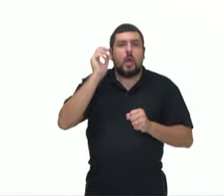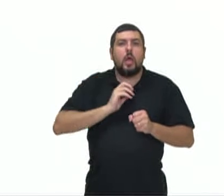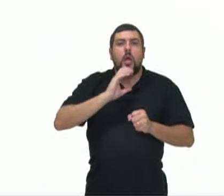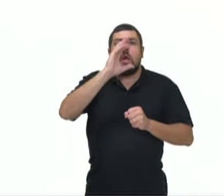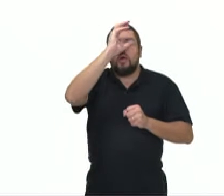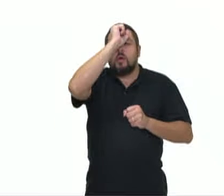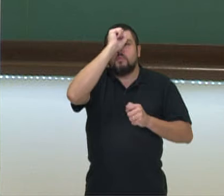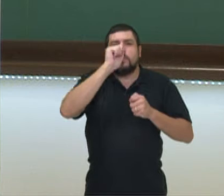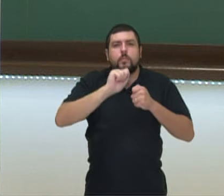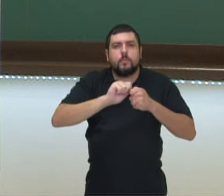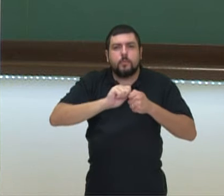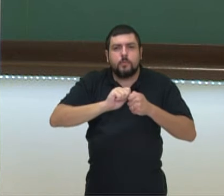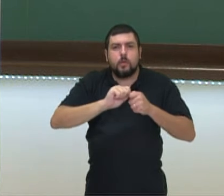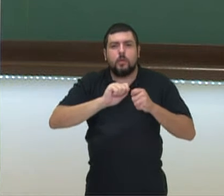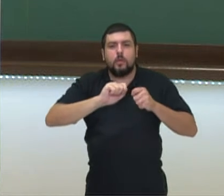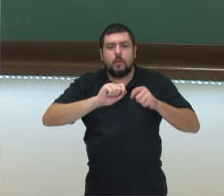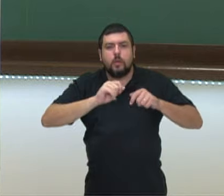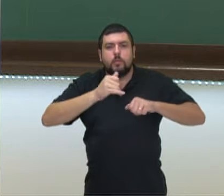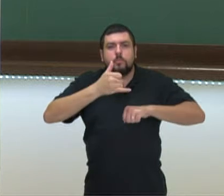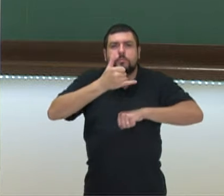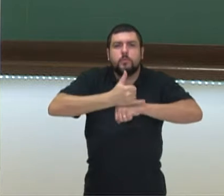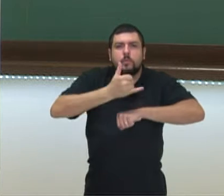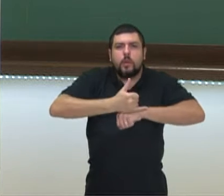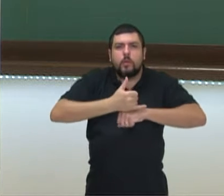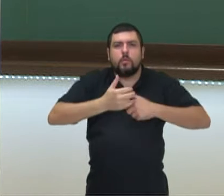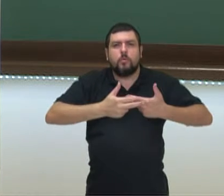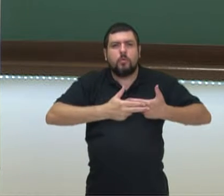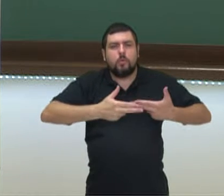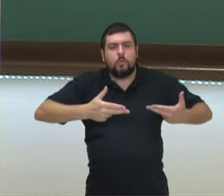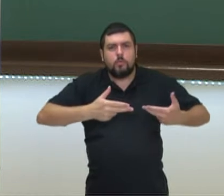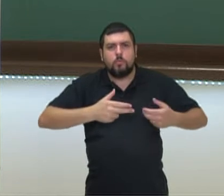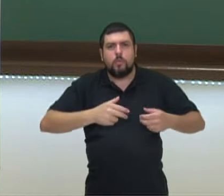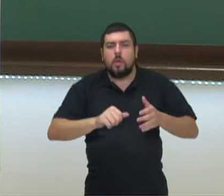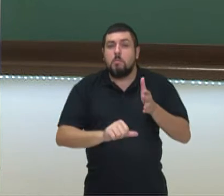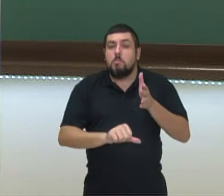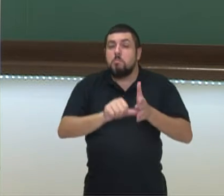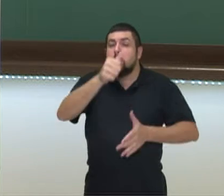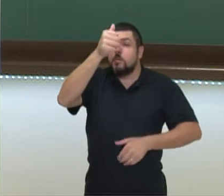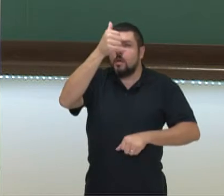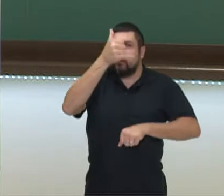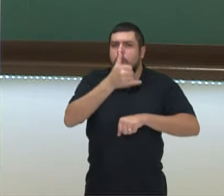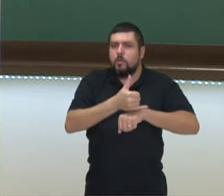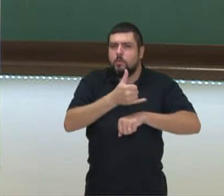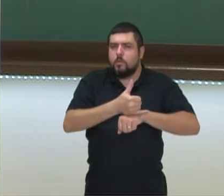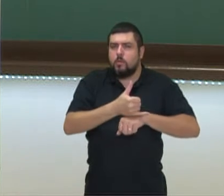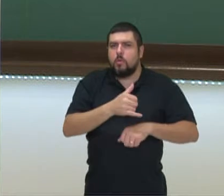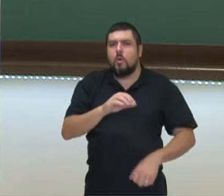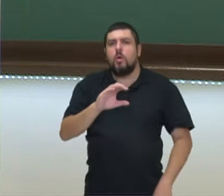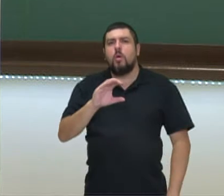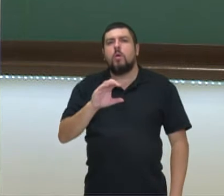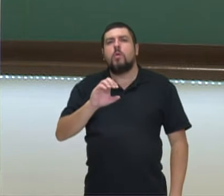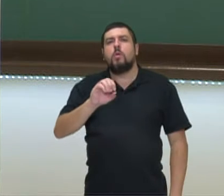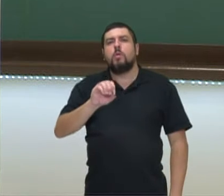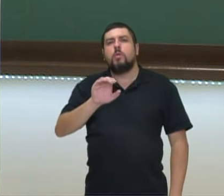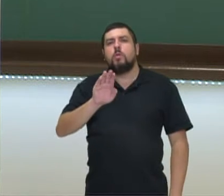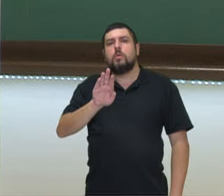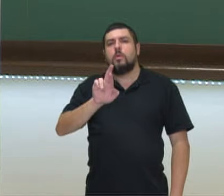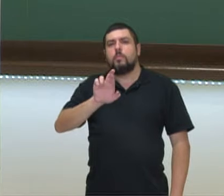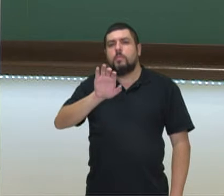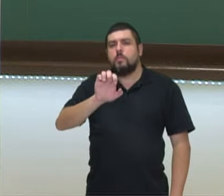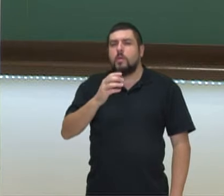com metais. E o primeiro metal a ser trabalhado, o cobre, né? Um metal mais maleável, dava para ser trabalhado a